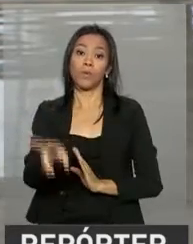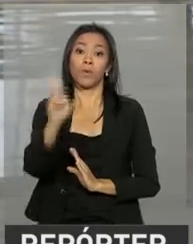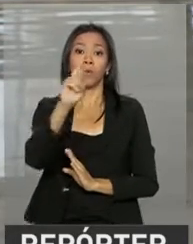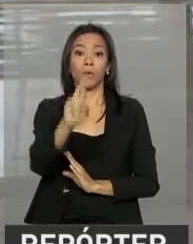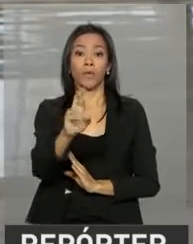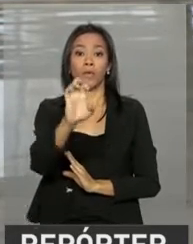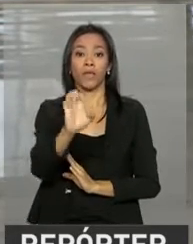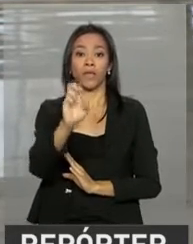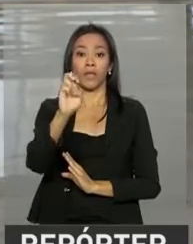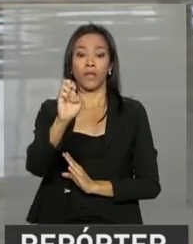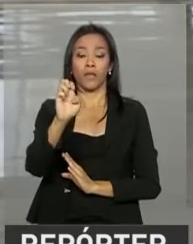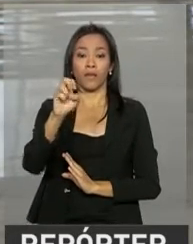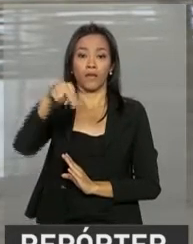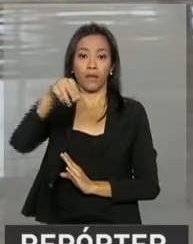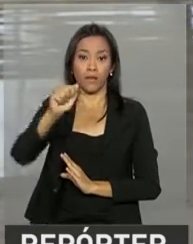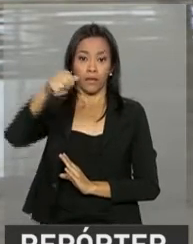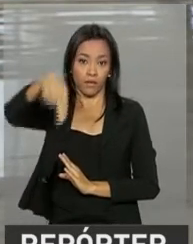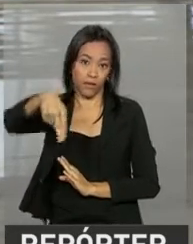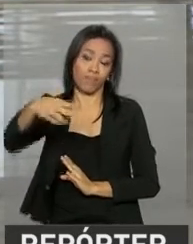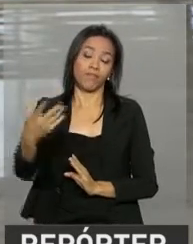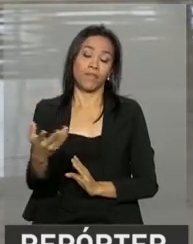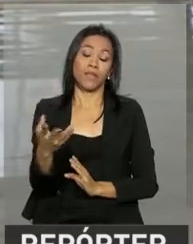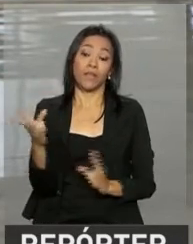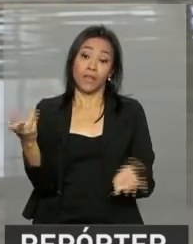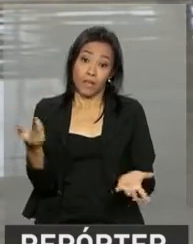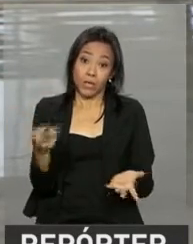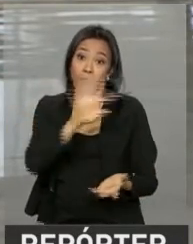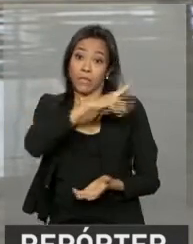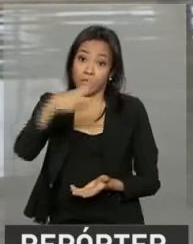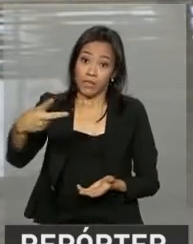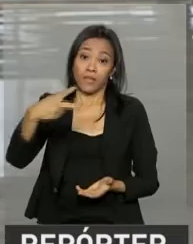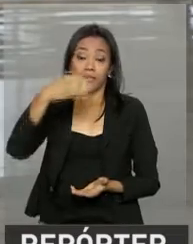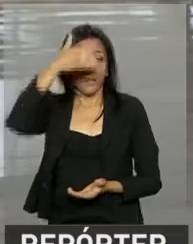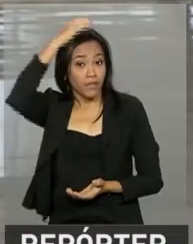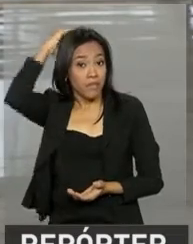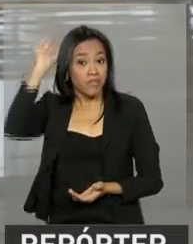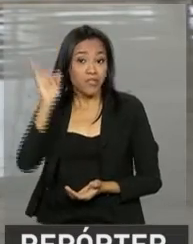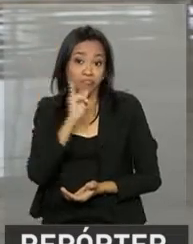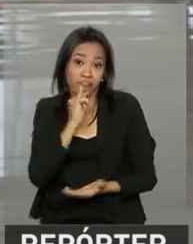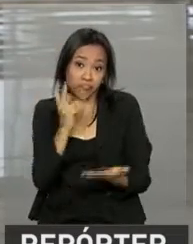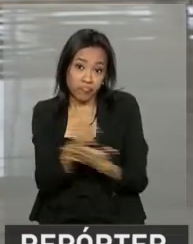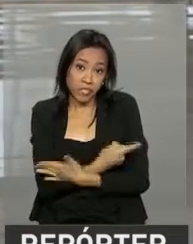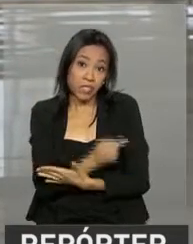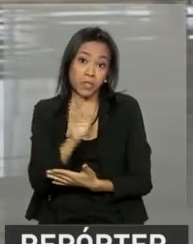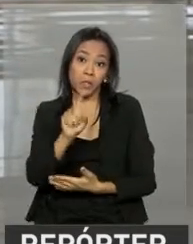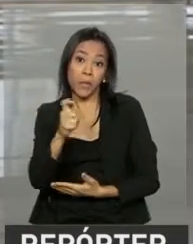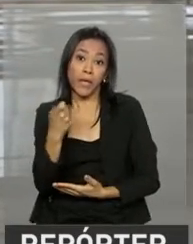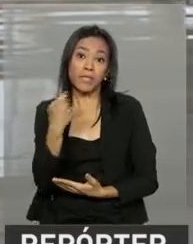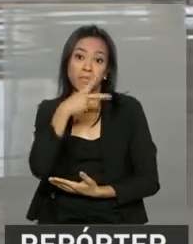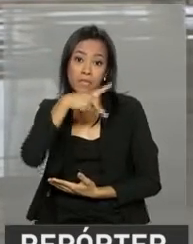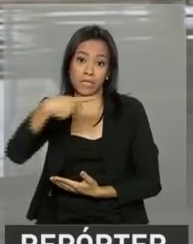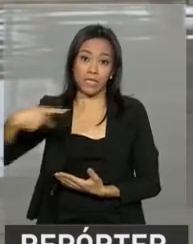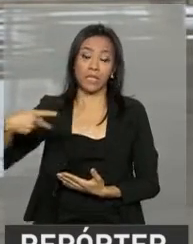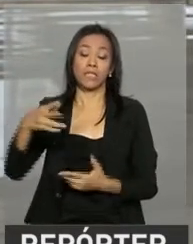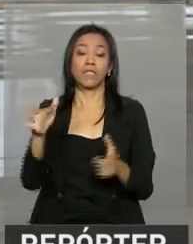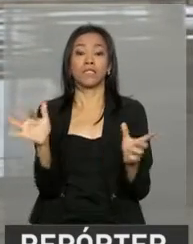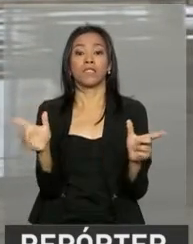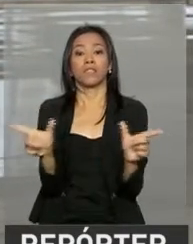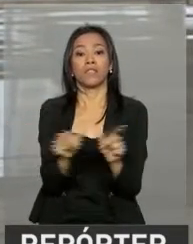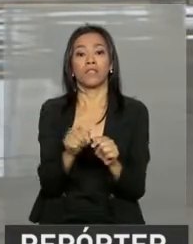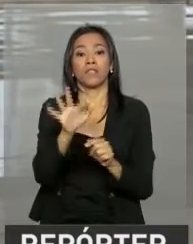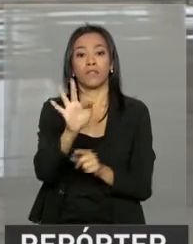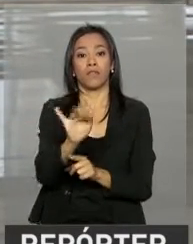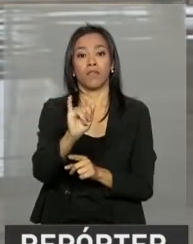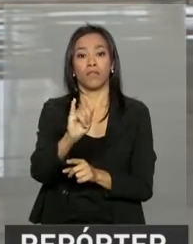presidente em exercício michel temer lamentou a morte do ex presidente da fifa joão havelange joão havelange que havia completado